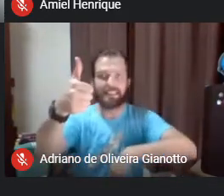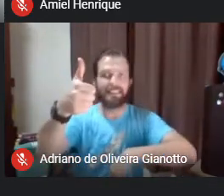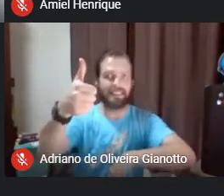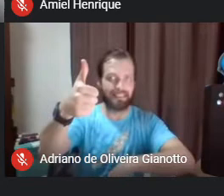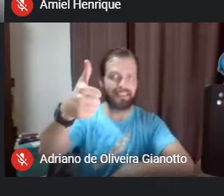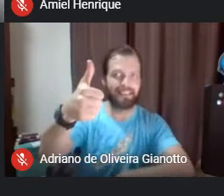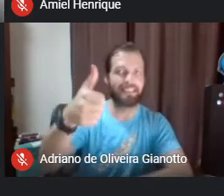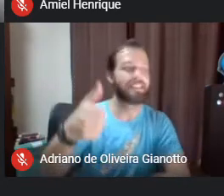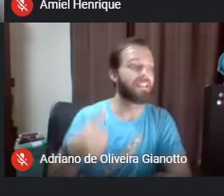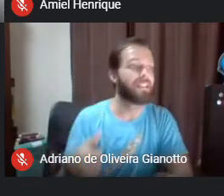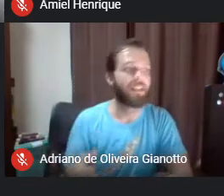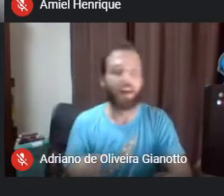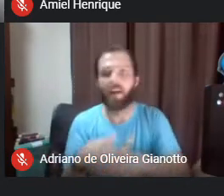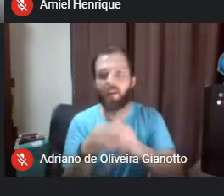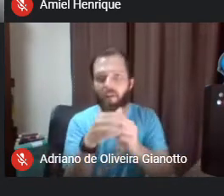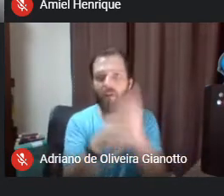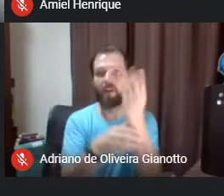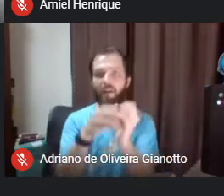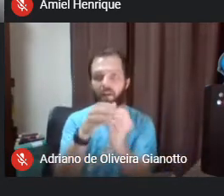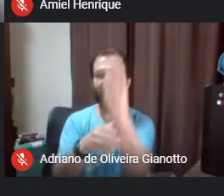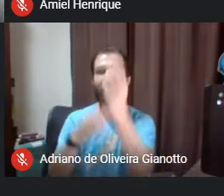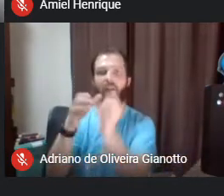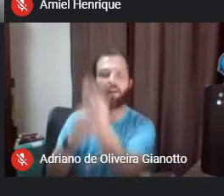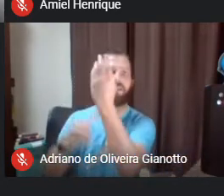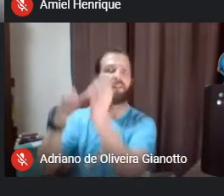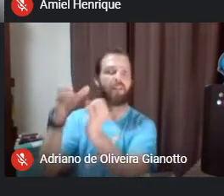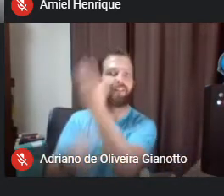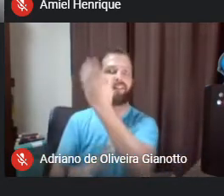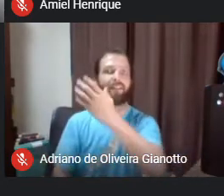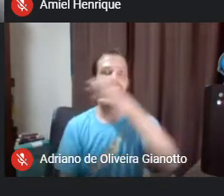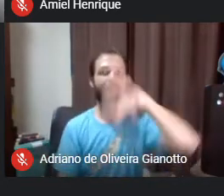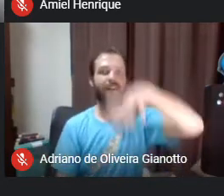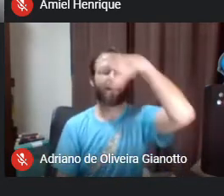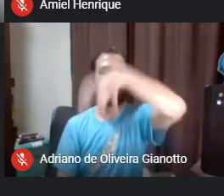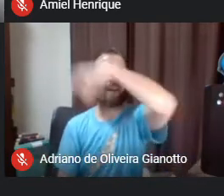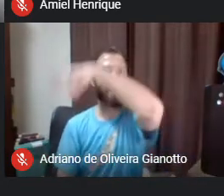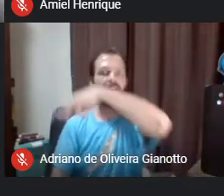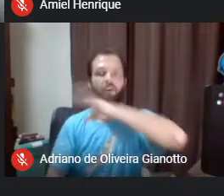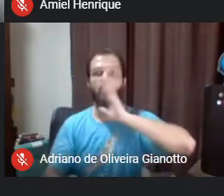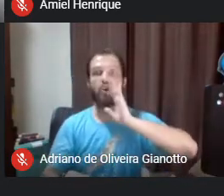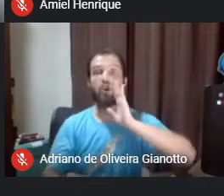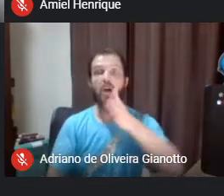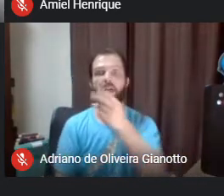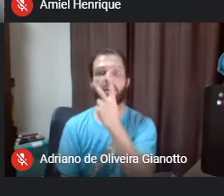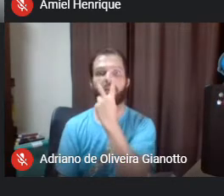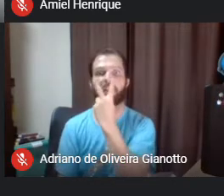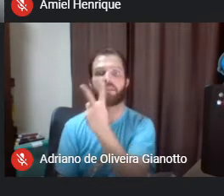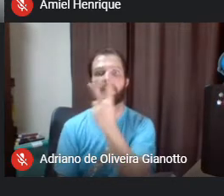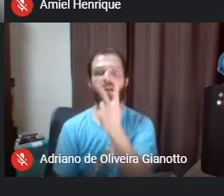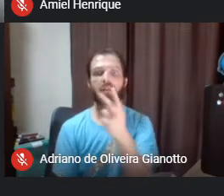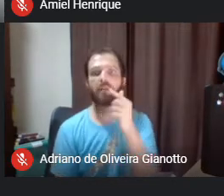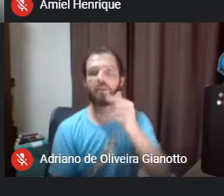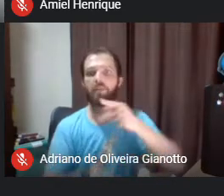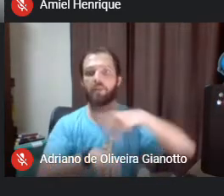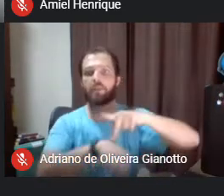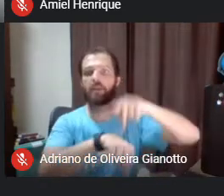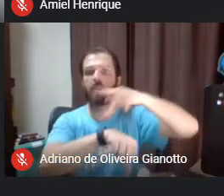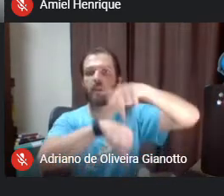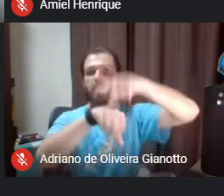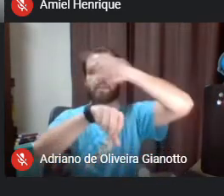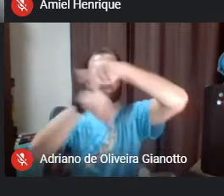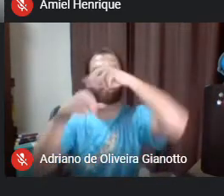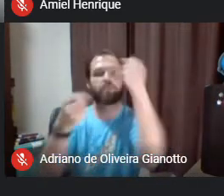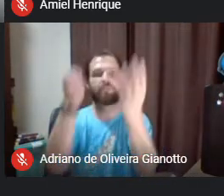no México também, e vários países foram criando um alfabeto